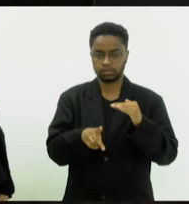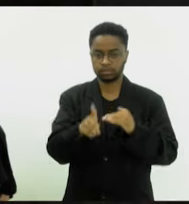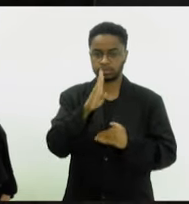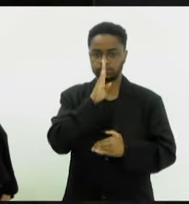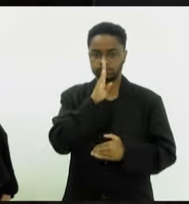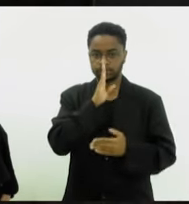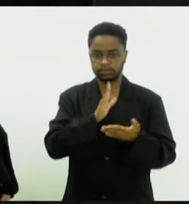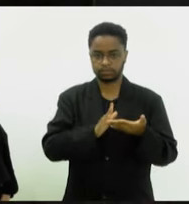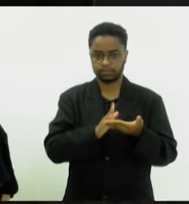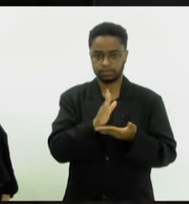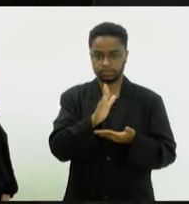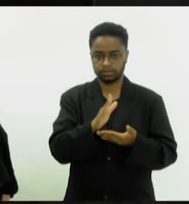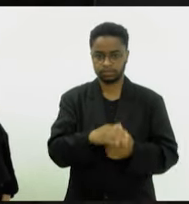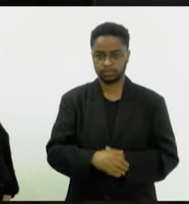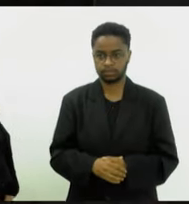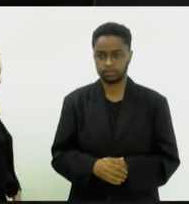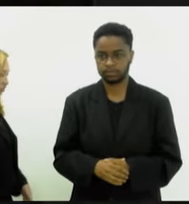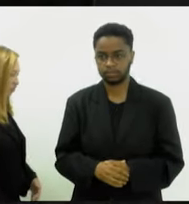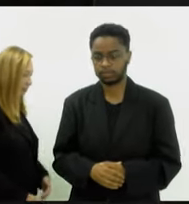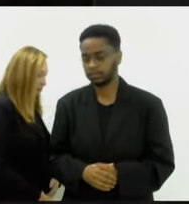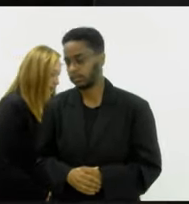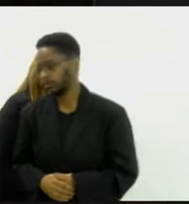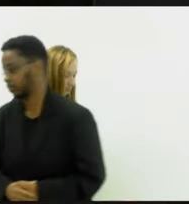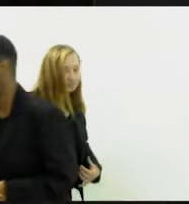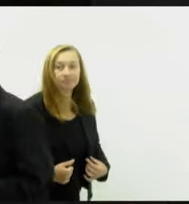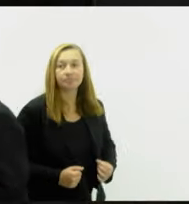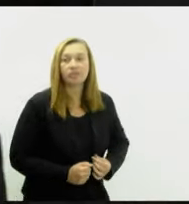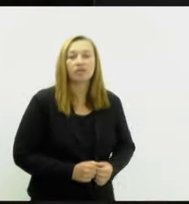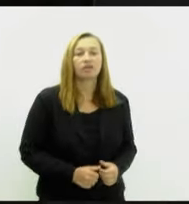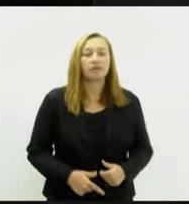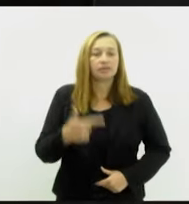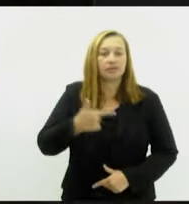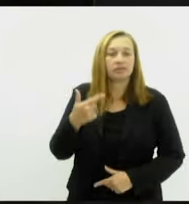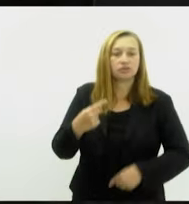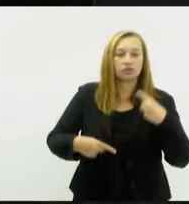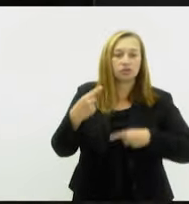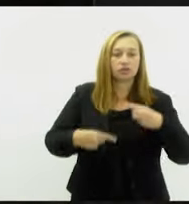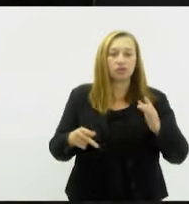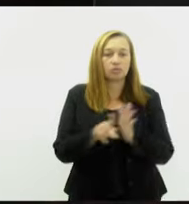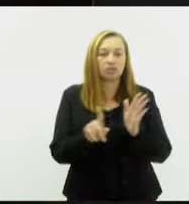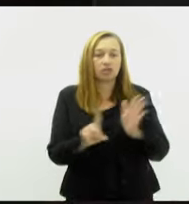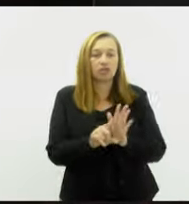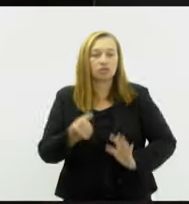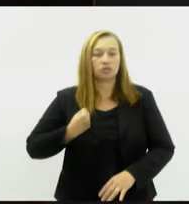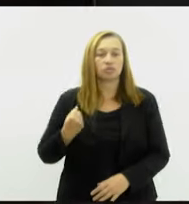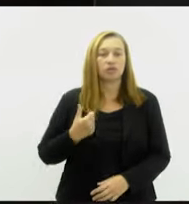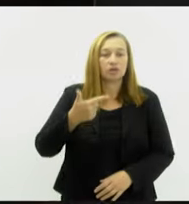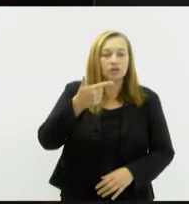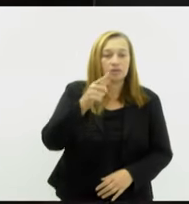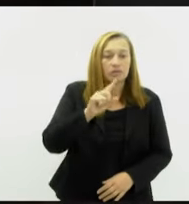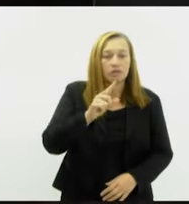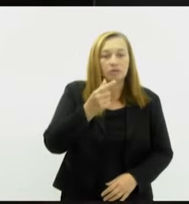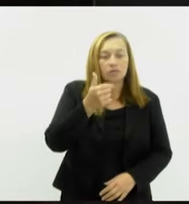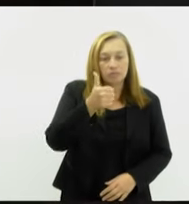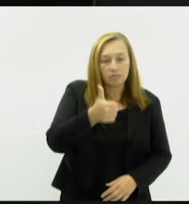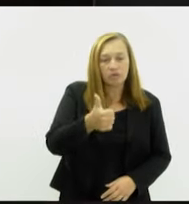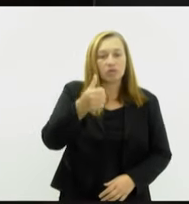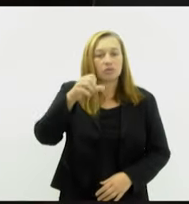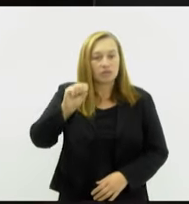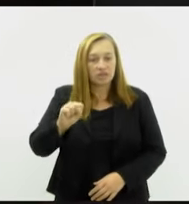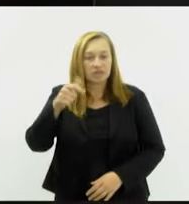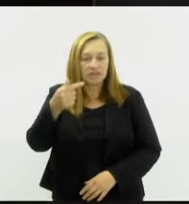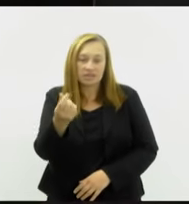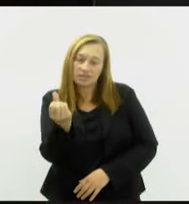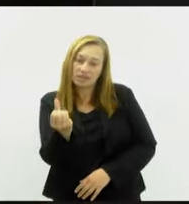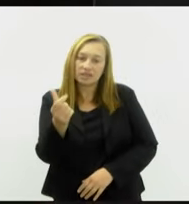aprovam permaneçam como estão. Aprovada, vai autógrafo. Em segunda discussão, projeto de lei número 1867 de